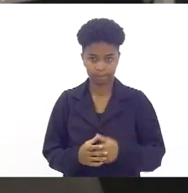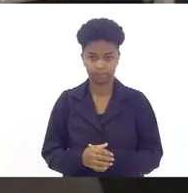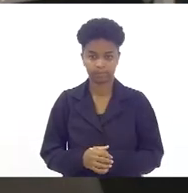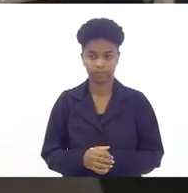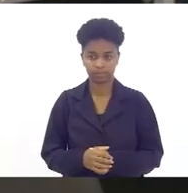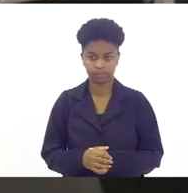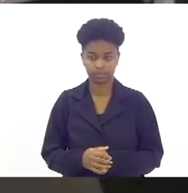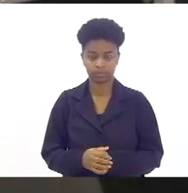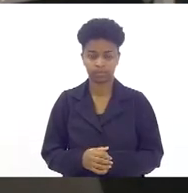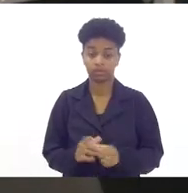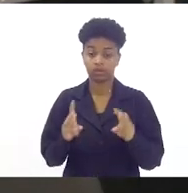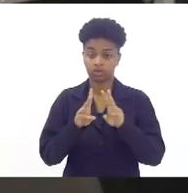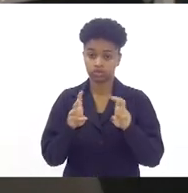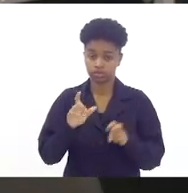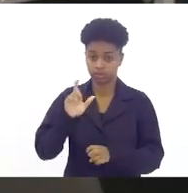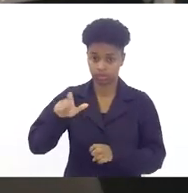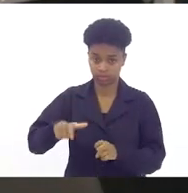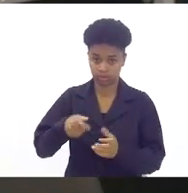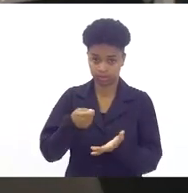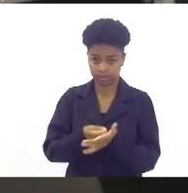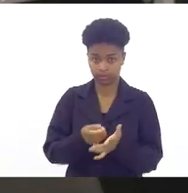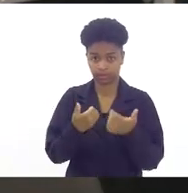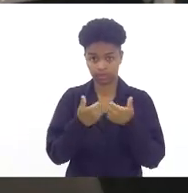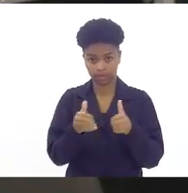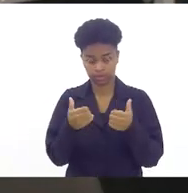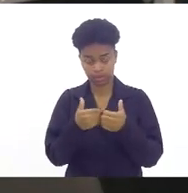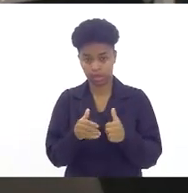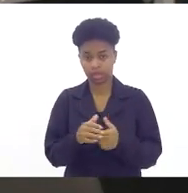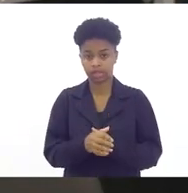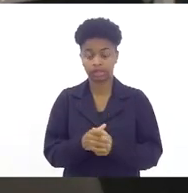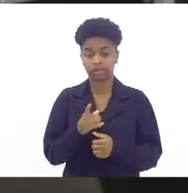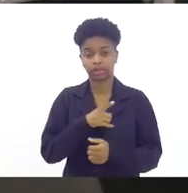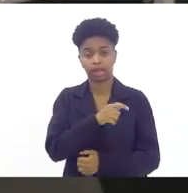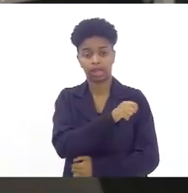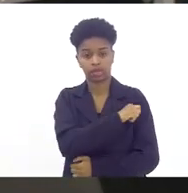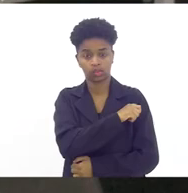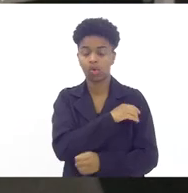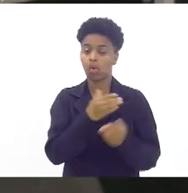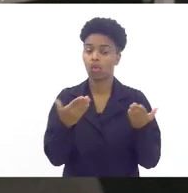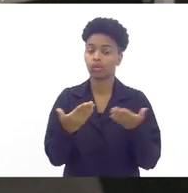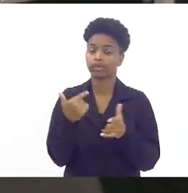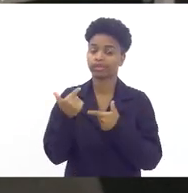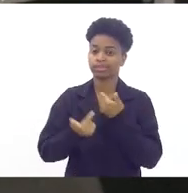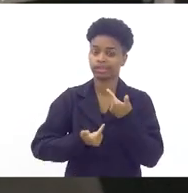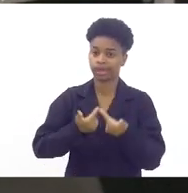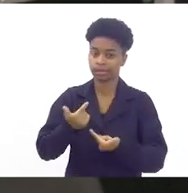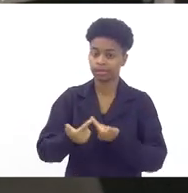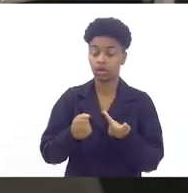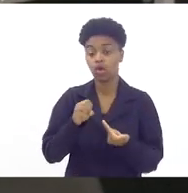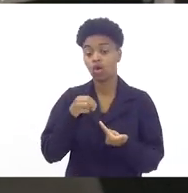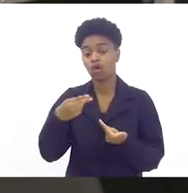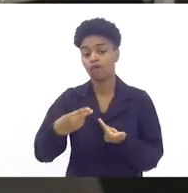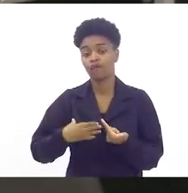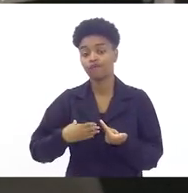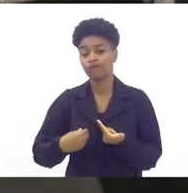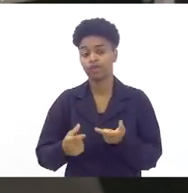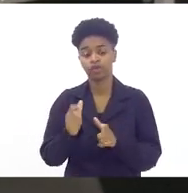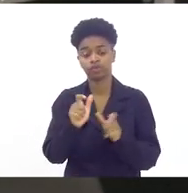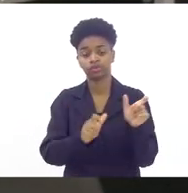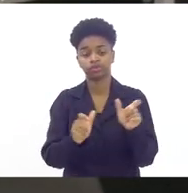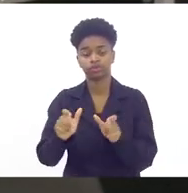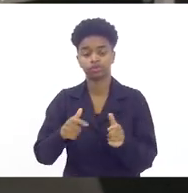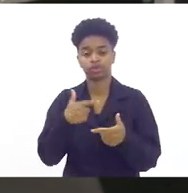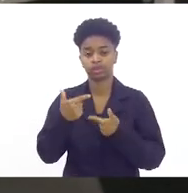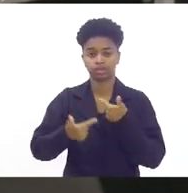sobre o vale-transporte São alunos né hoje trabalhadores ou filhos de trabalhadores